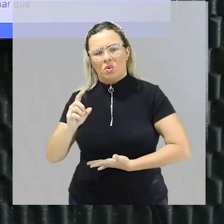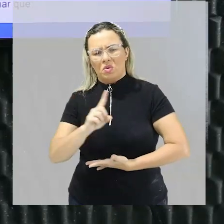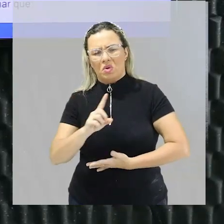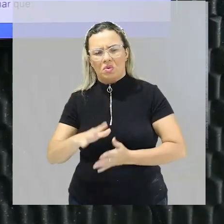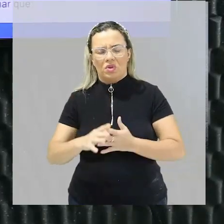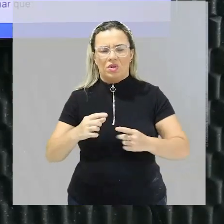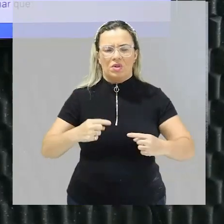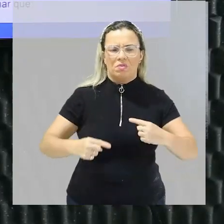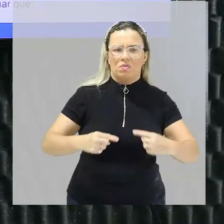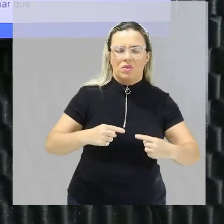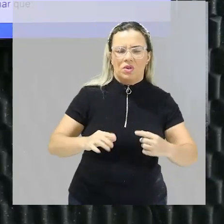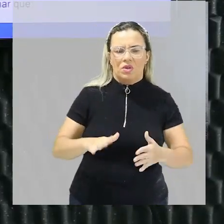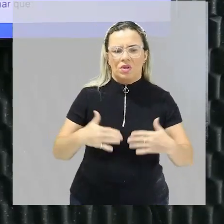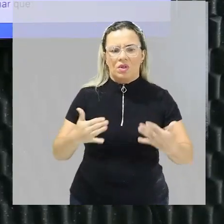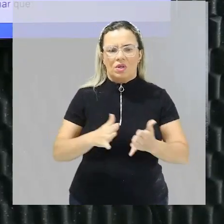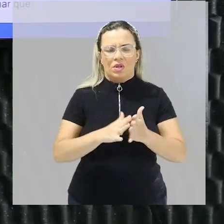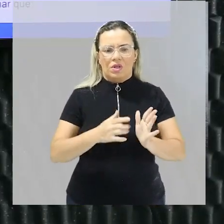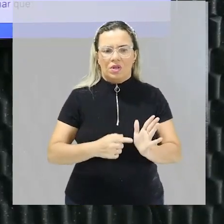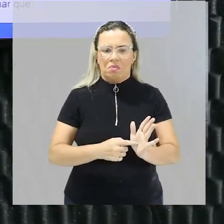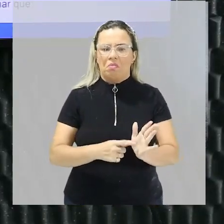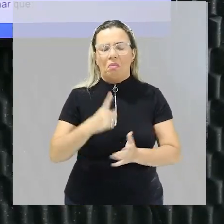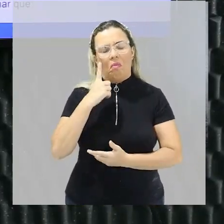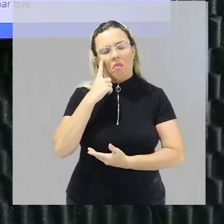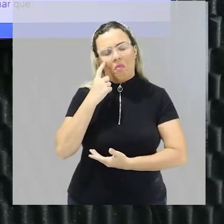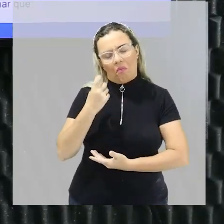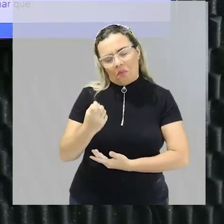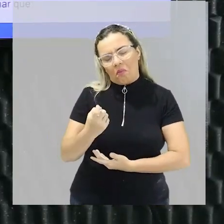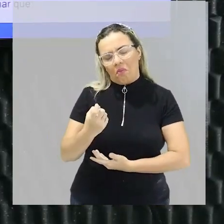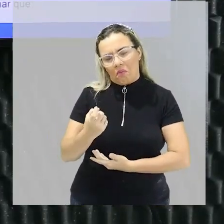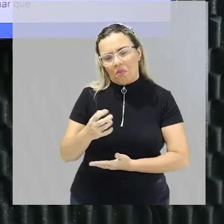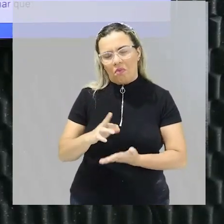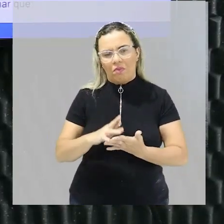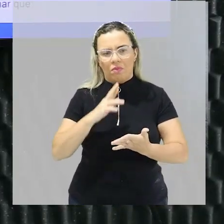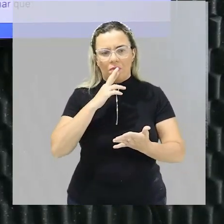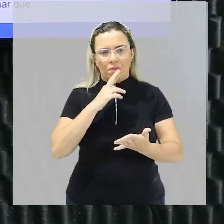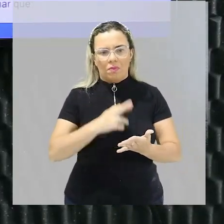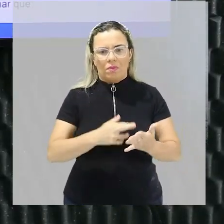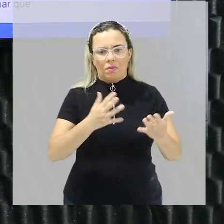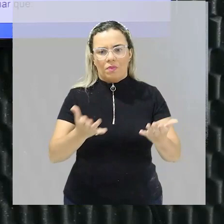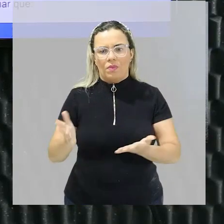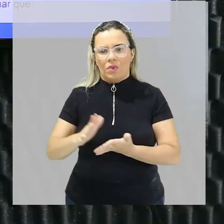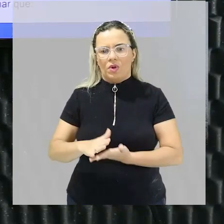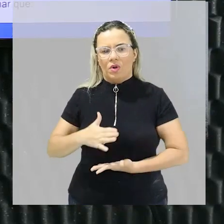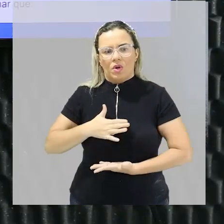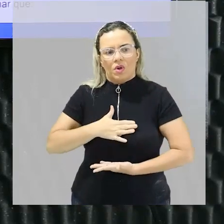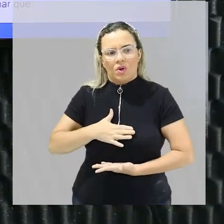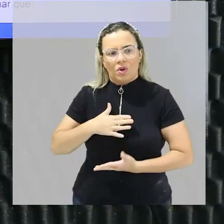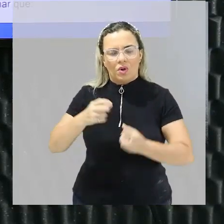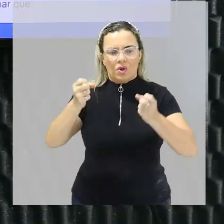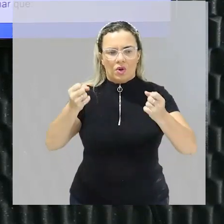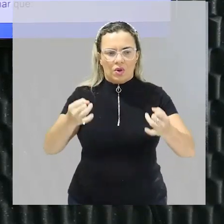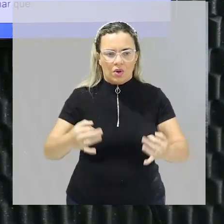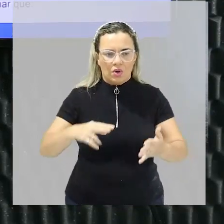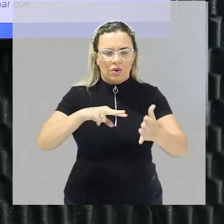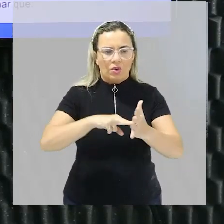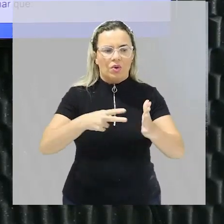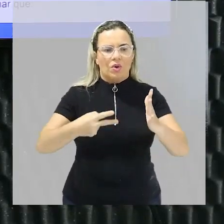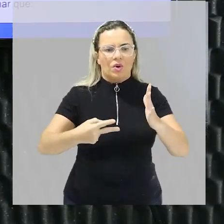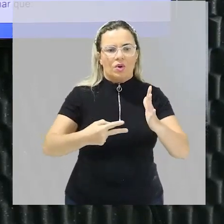discutível, ele aparece de uma forma bem interessante. Ó. A solução da antinomia do gosto encontra aqui sua explicação, seu